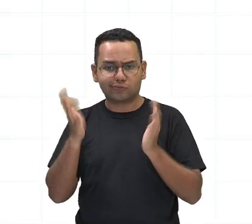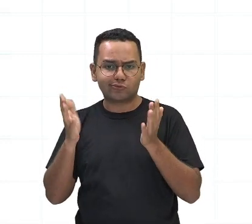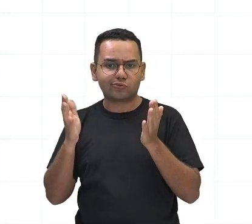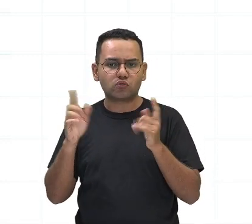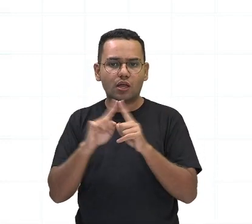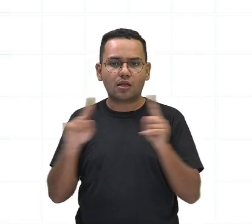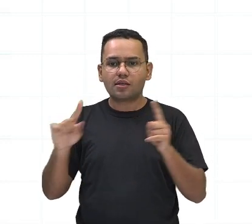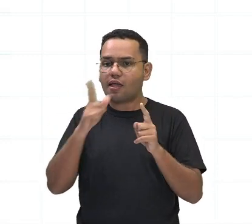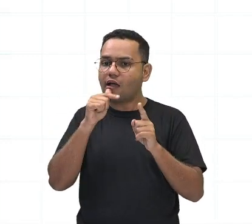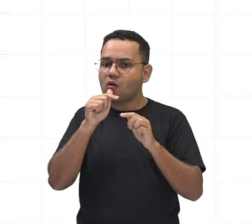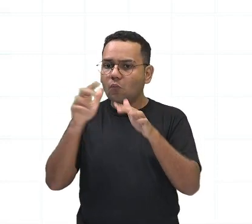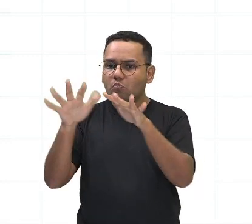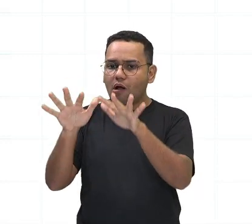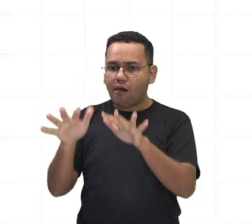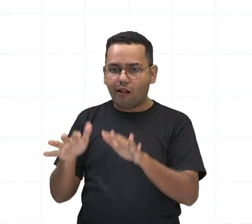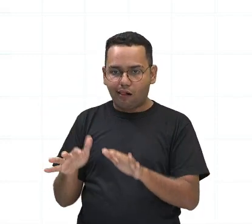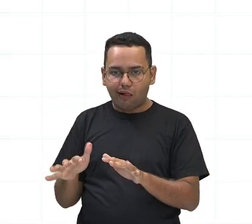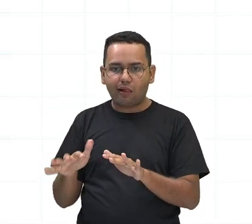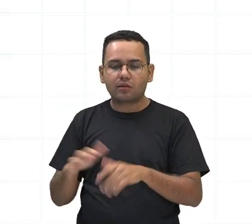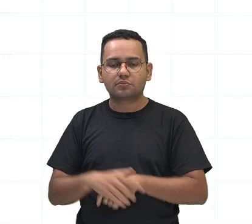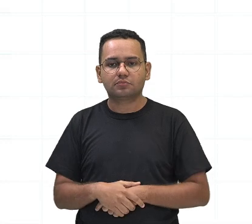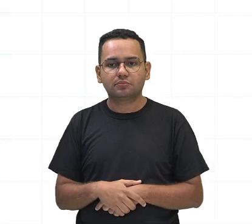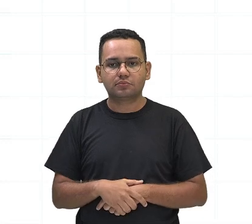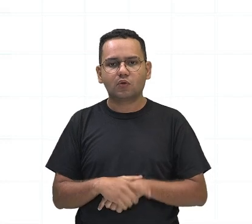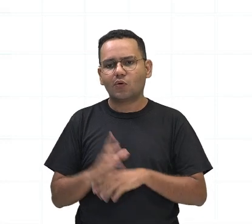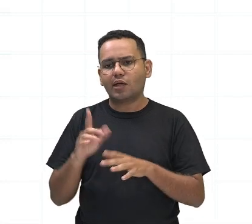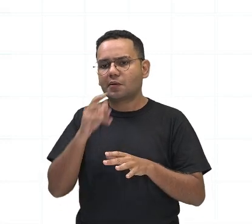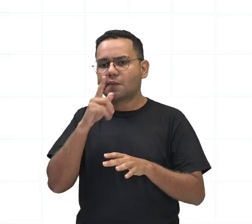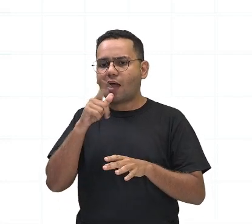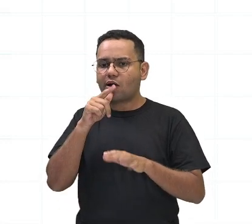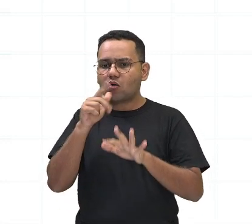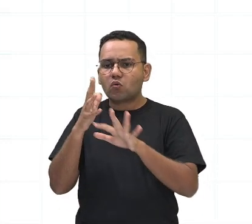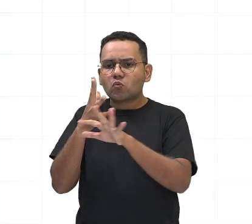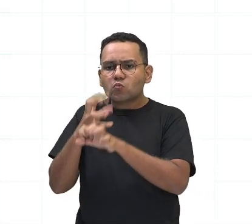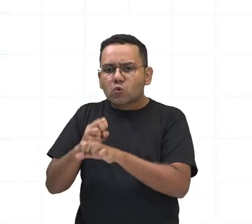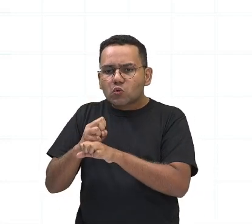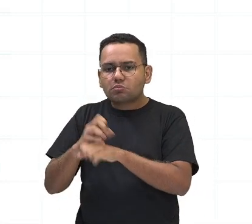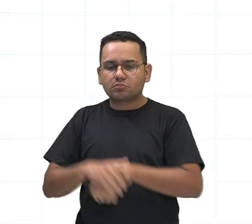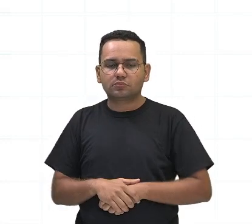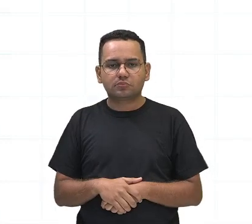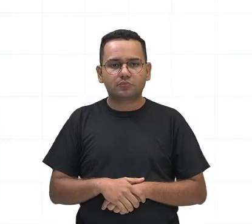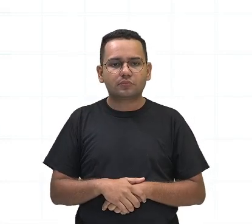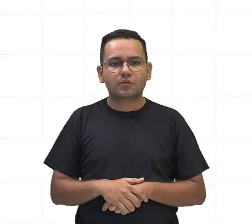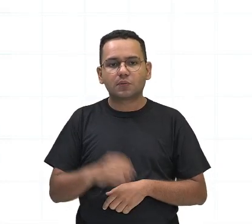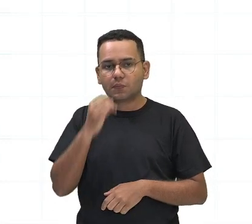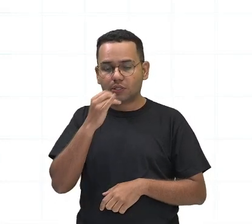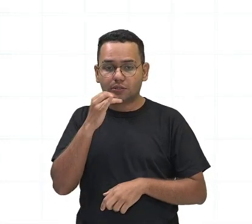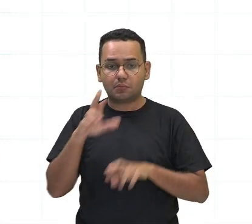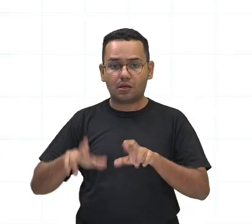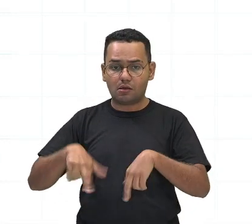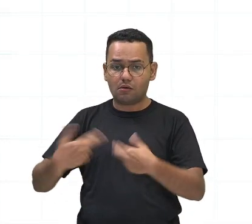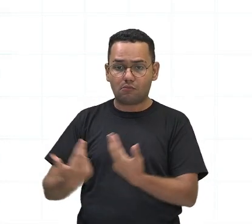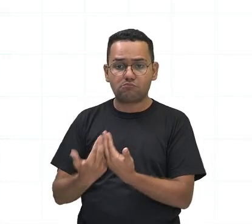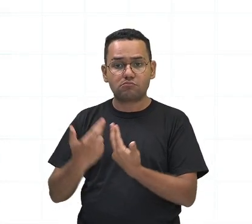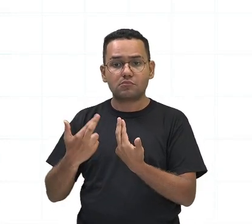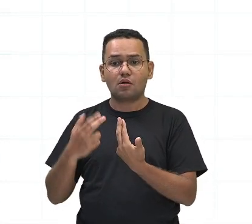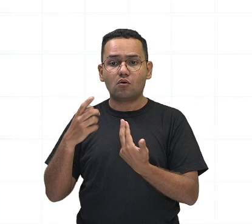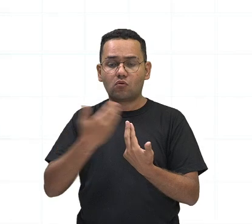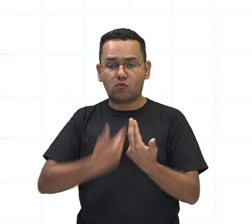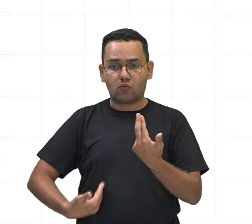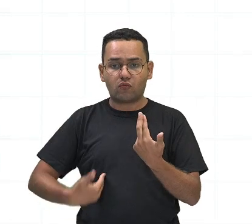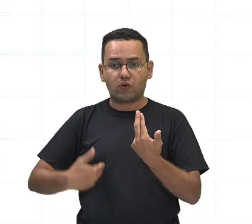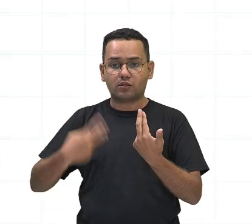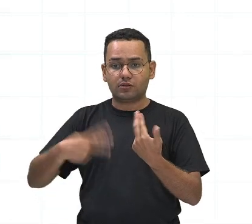que o nosso estado vai enfrentar, e aí a gente tem uma notícia sobre isso. Em reunião com o governador Wilson Lima, o ministro